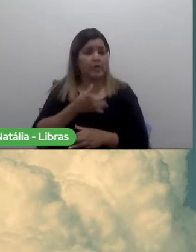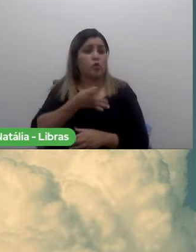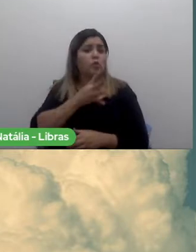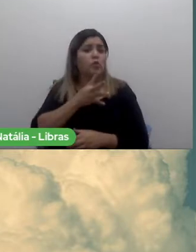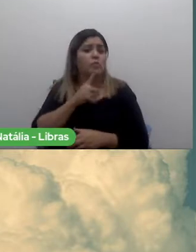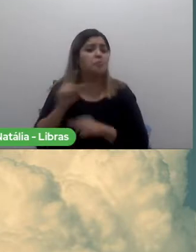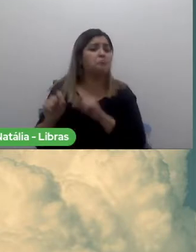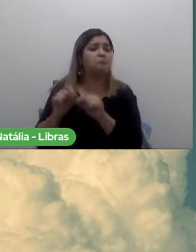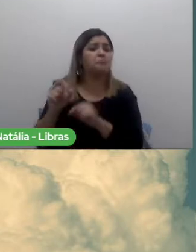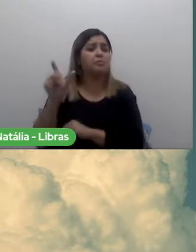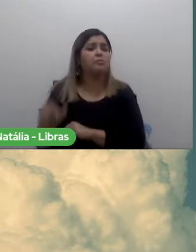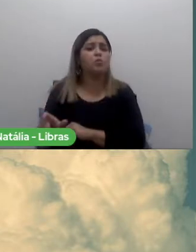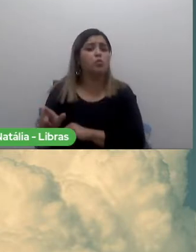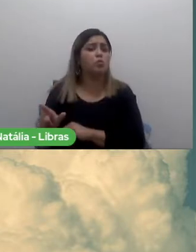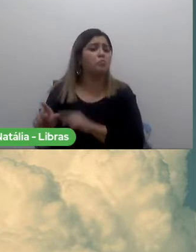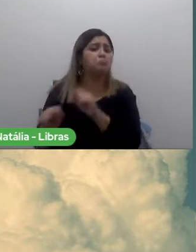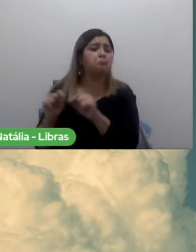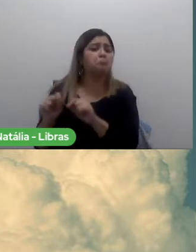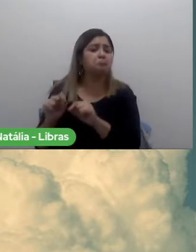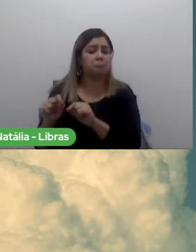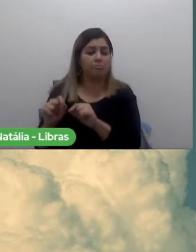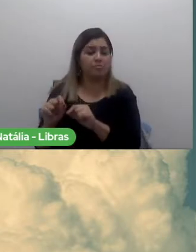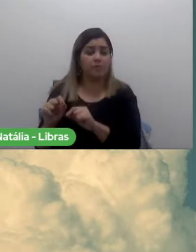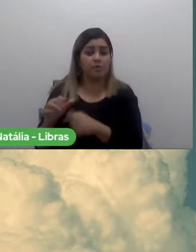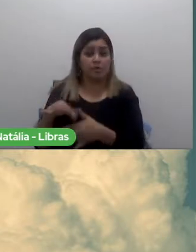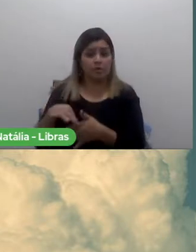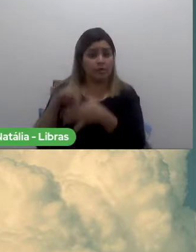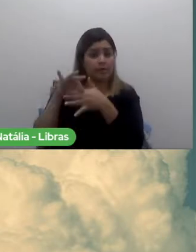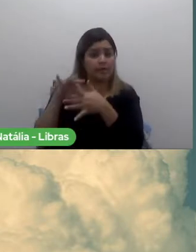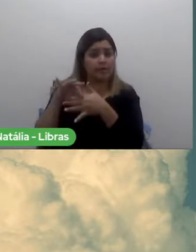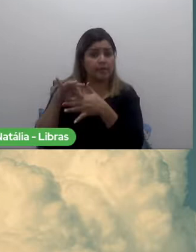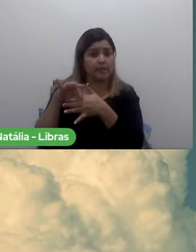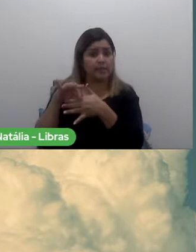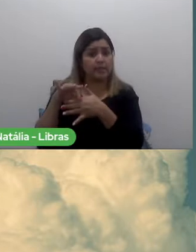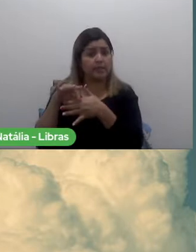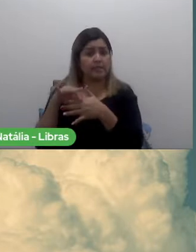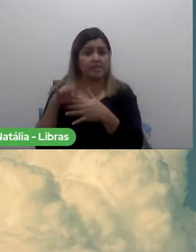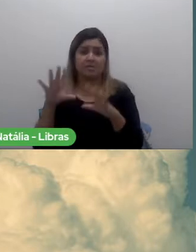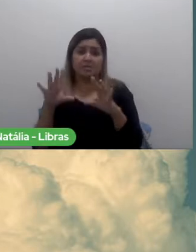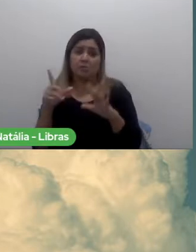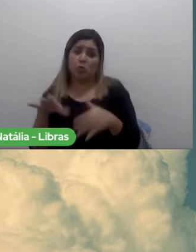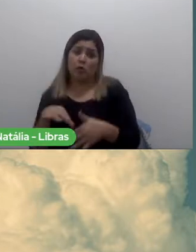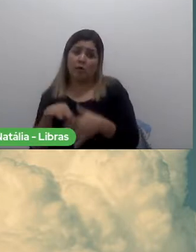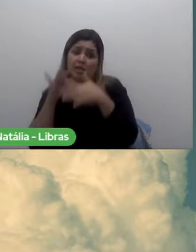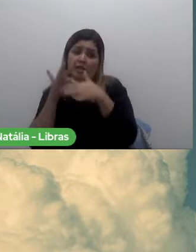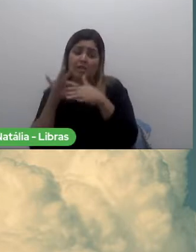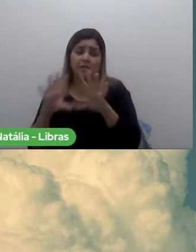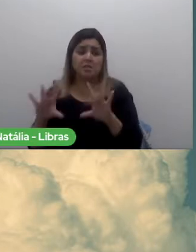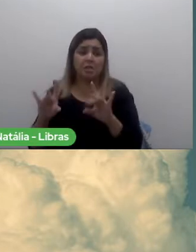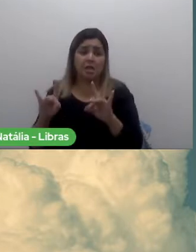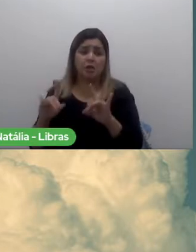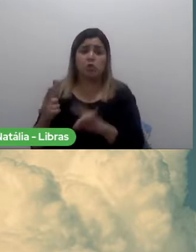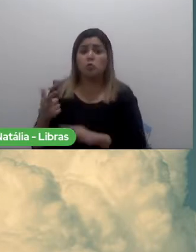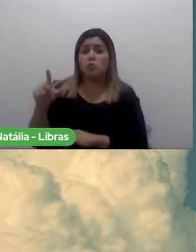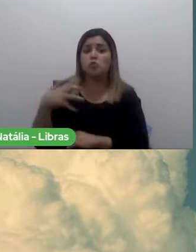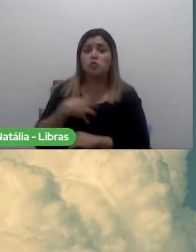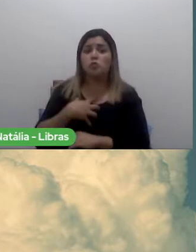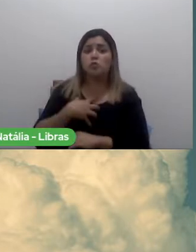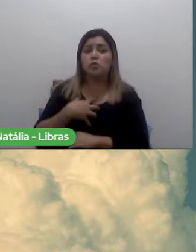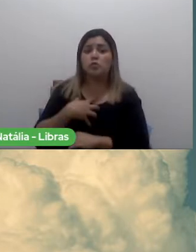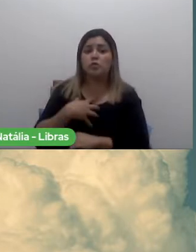é? Quem são essas pessoas? São as lideranças, sejam as lideranças técnicas ou de qualquer outro tipo? São